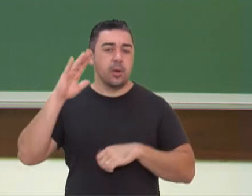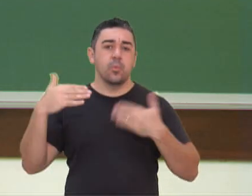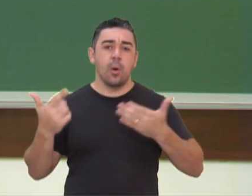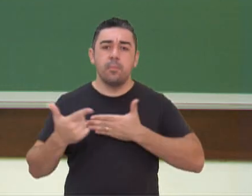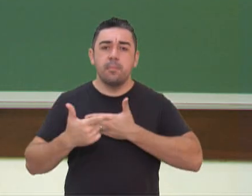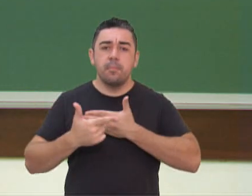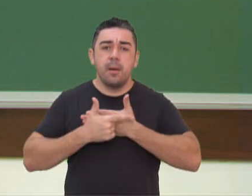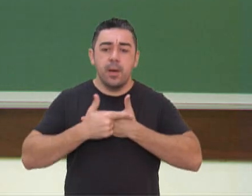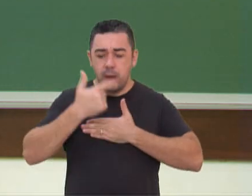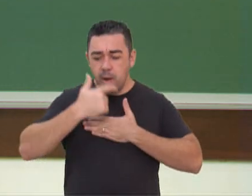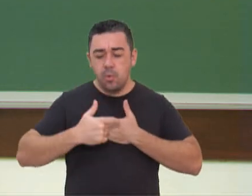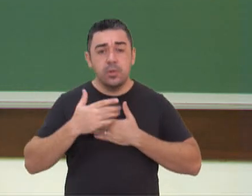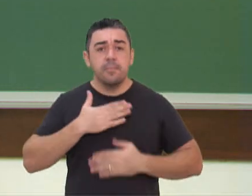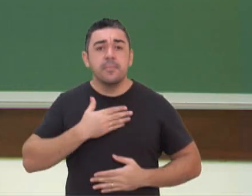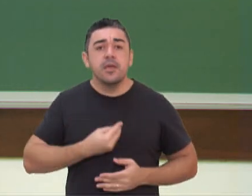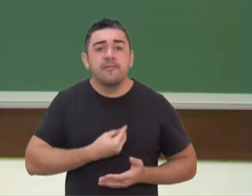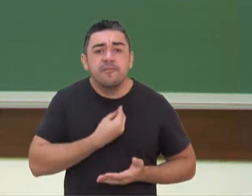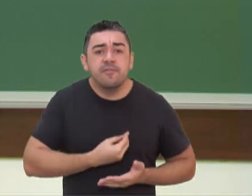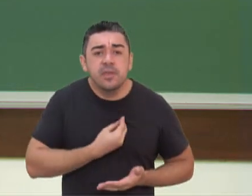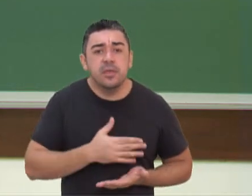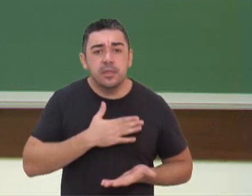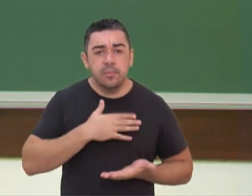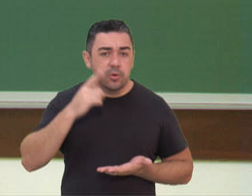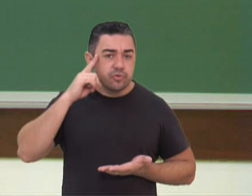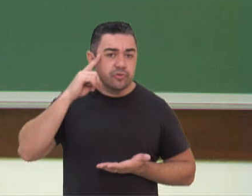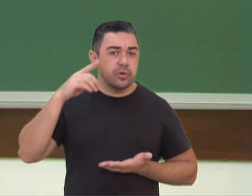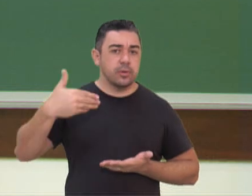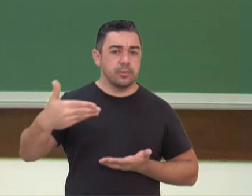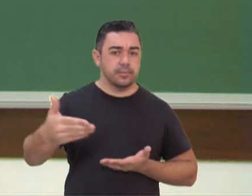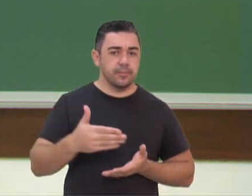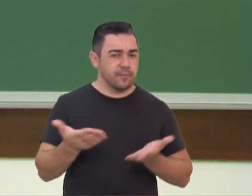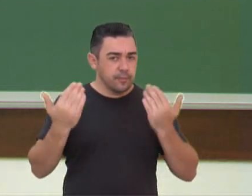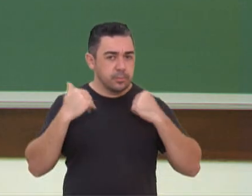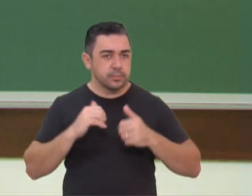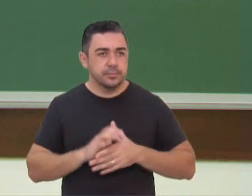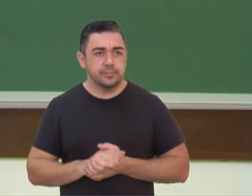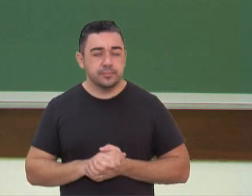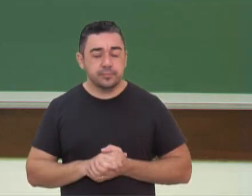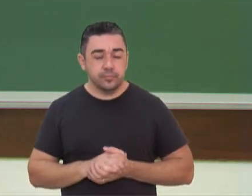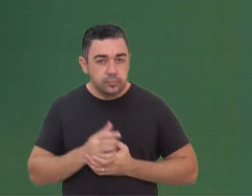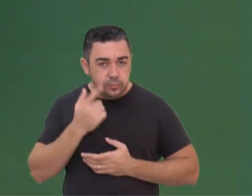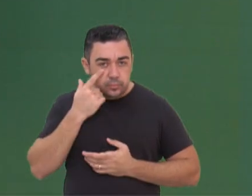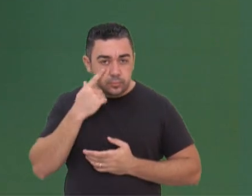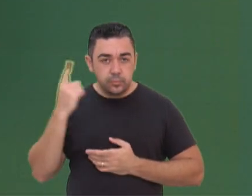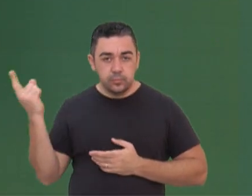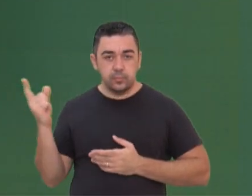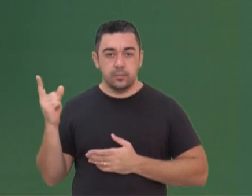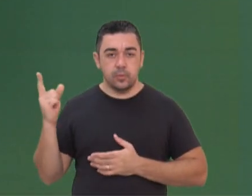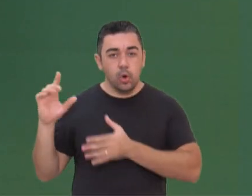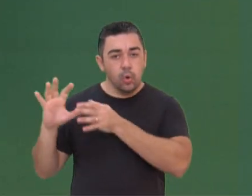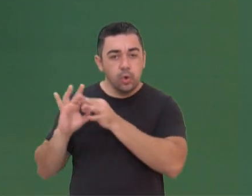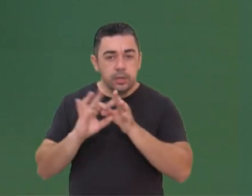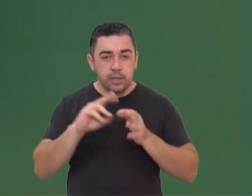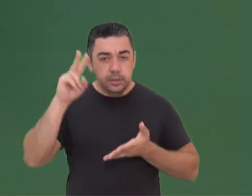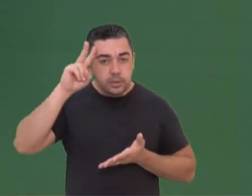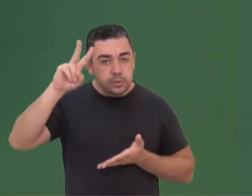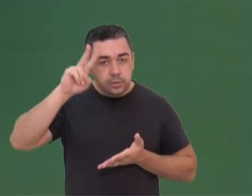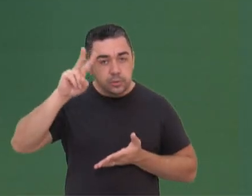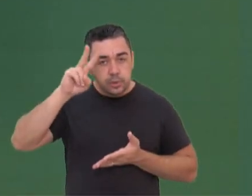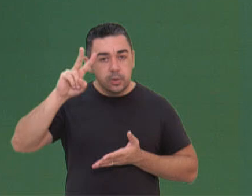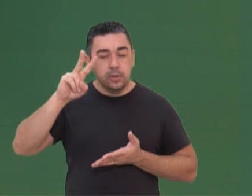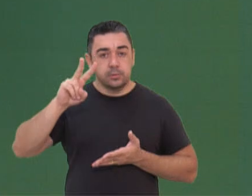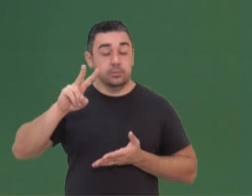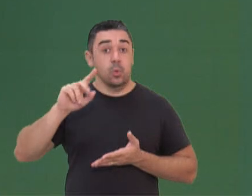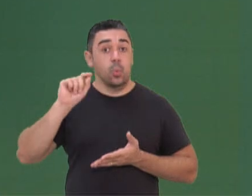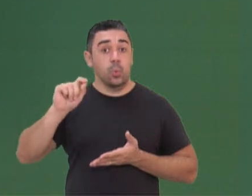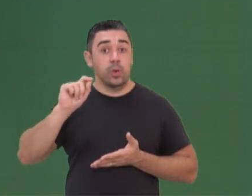imprensa na minha vida, no meu cotidiano? Bora seguir? Ei, contexto histórico da imprensa